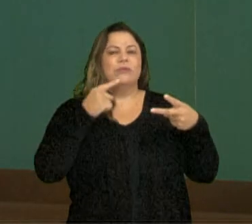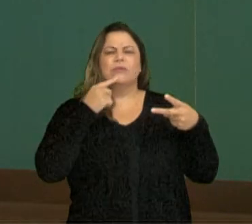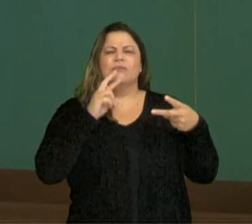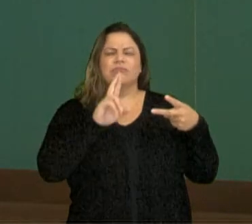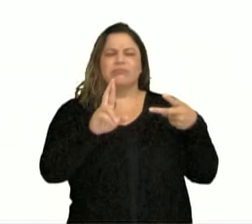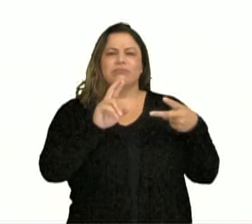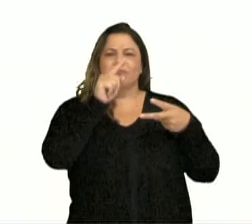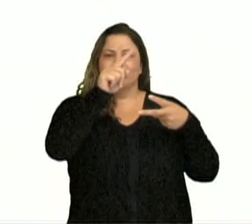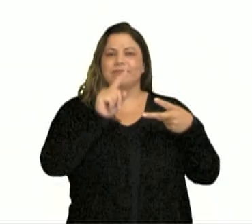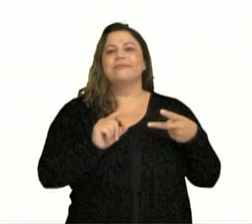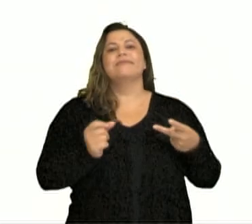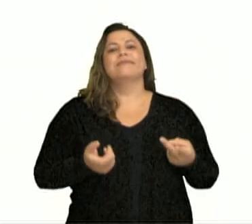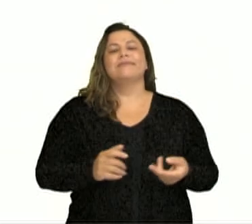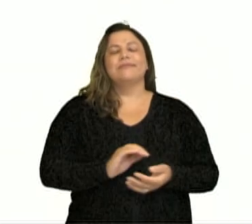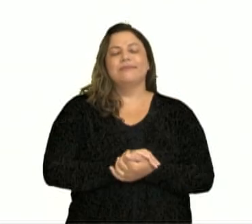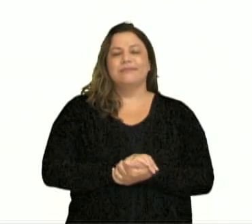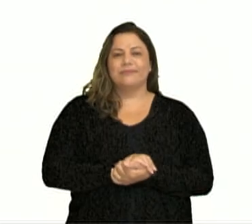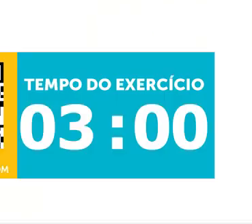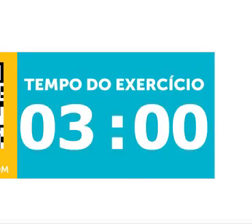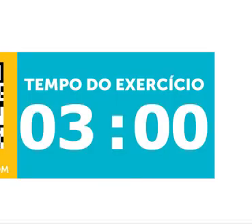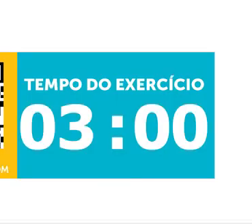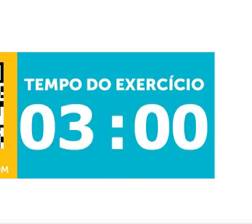aí pra mim. Let's go!